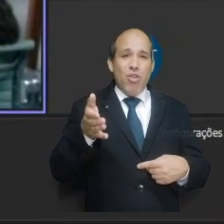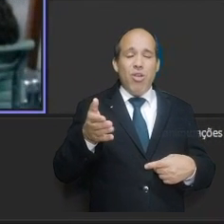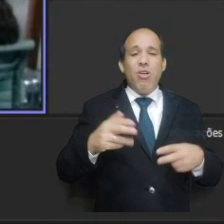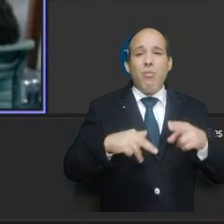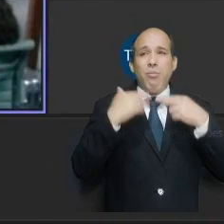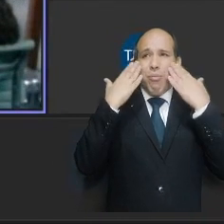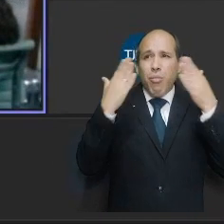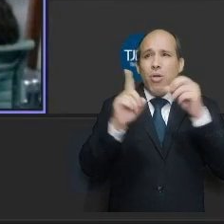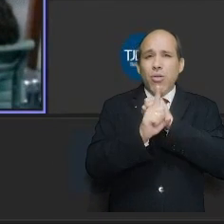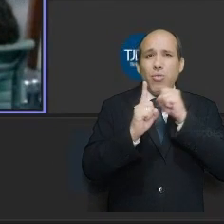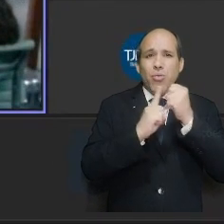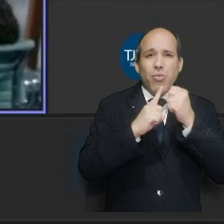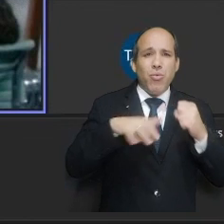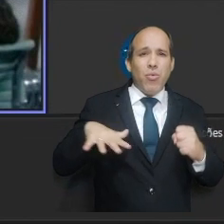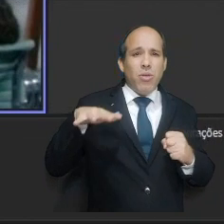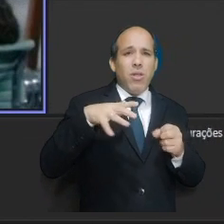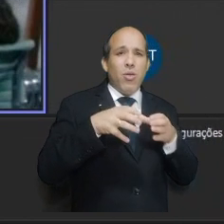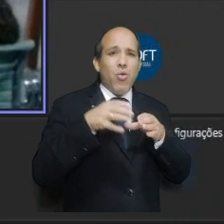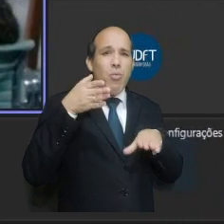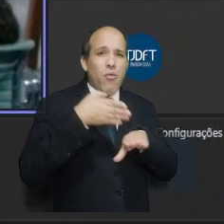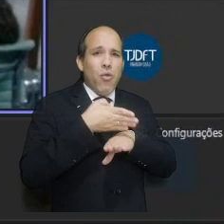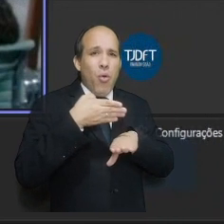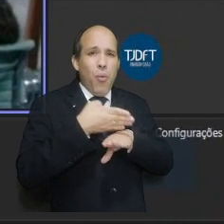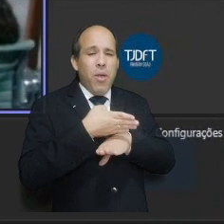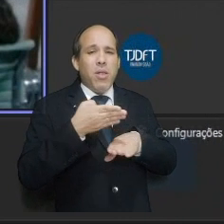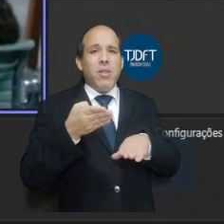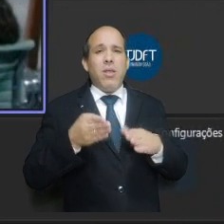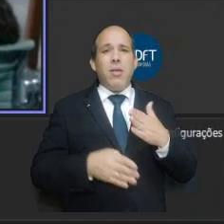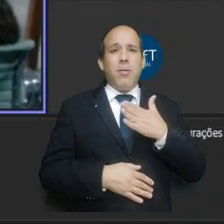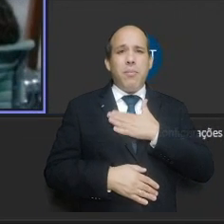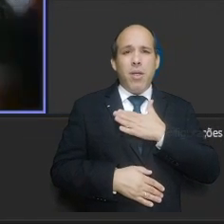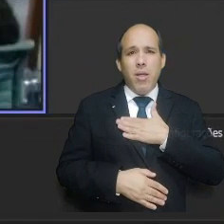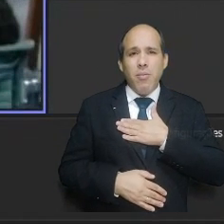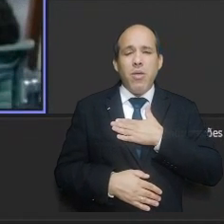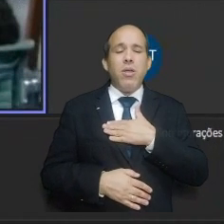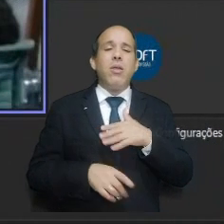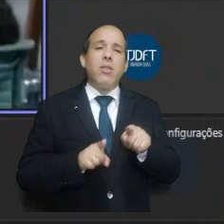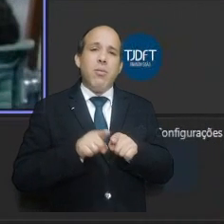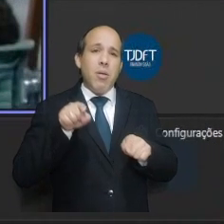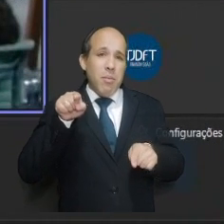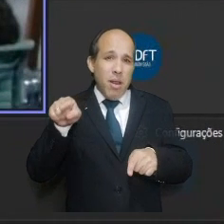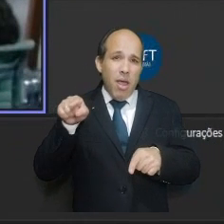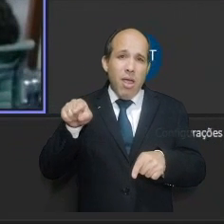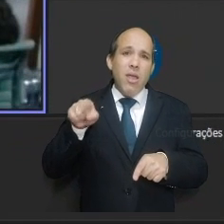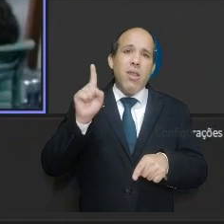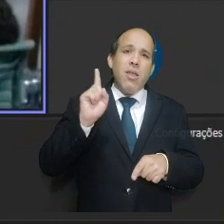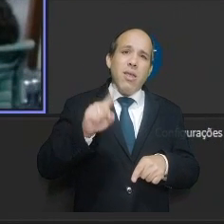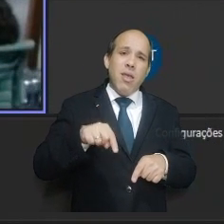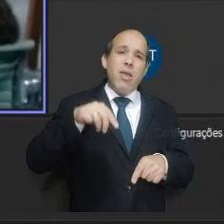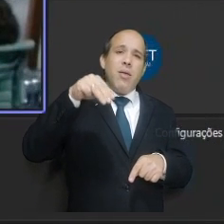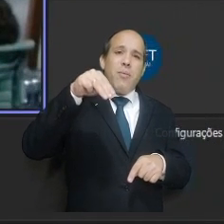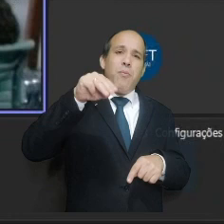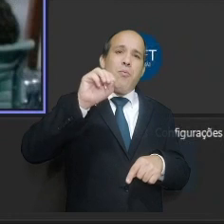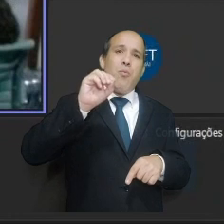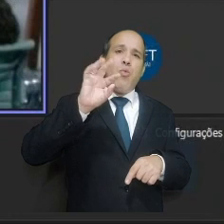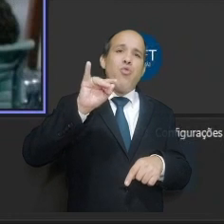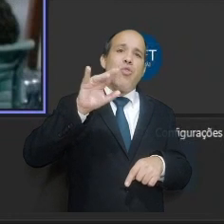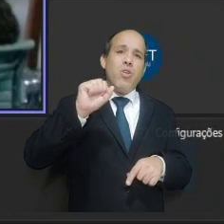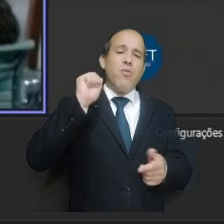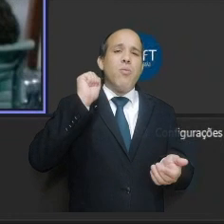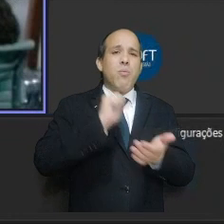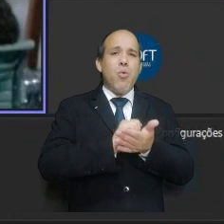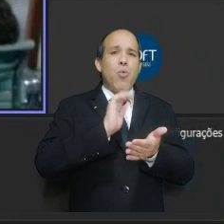constrangido perante a sociedade que ele frequenta, e isso, para mim e para o meu cliente, é motivo